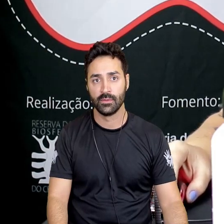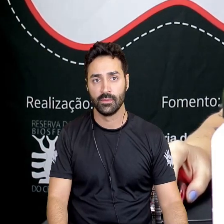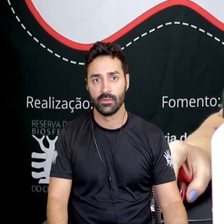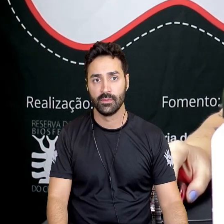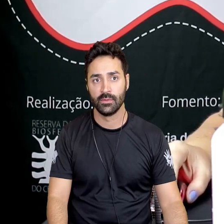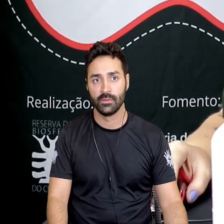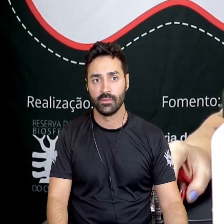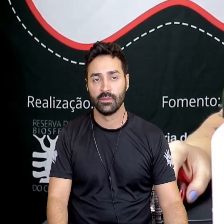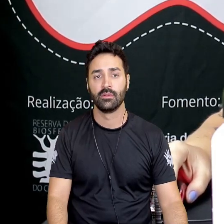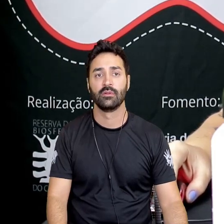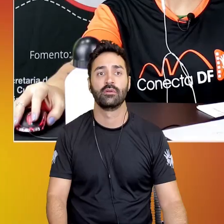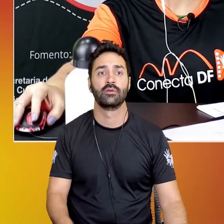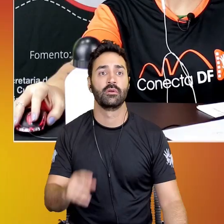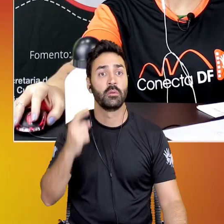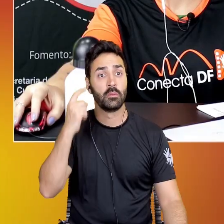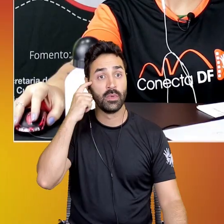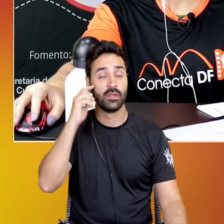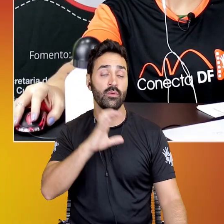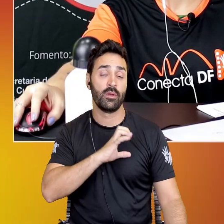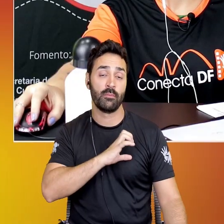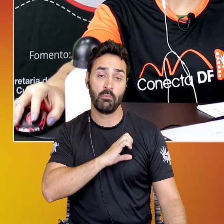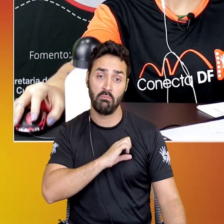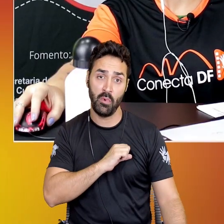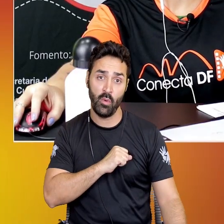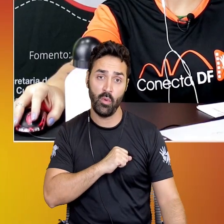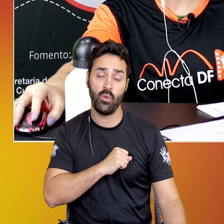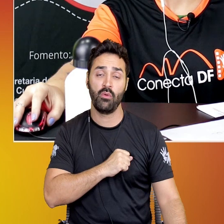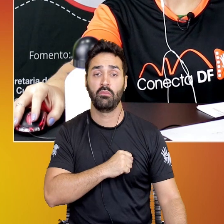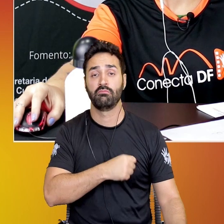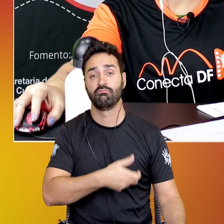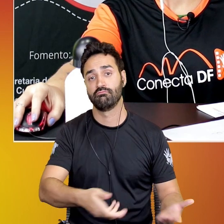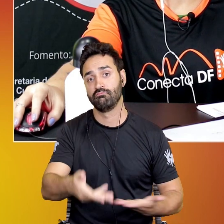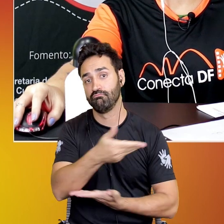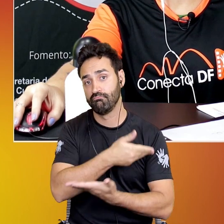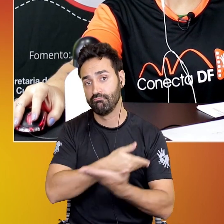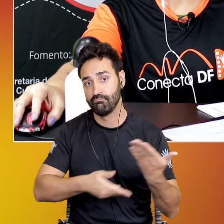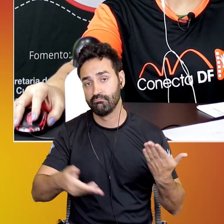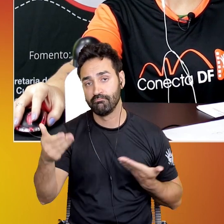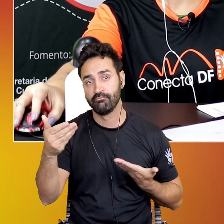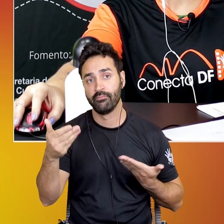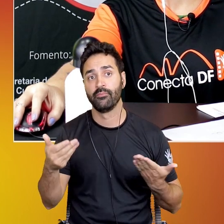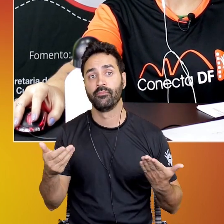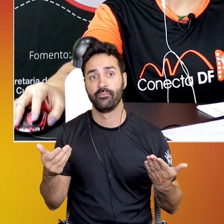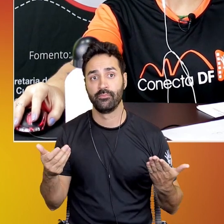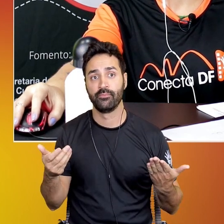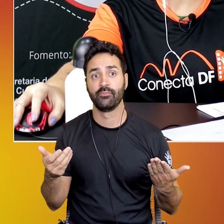Acho que é amor, né? Amor ao próximo, amor. Ótimo.